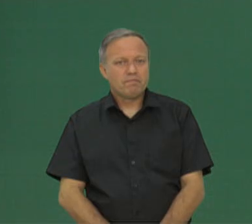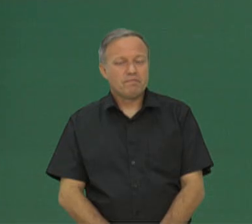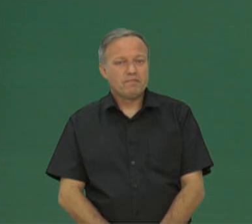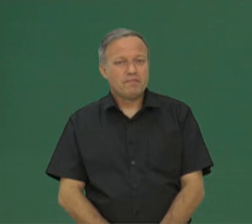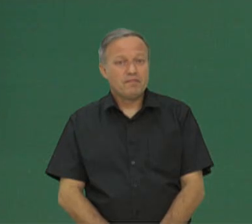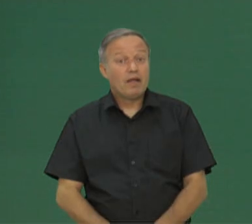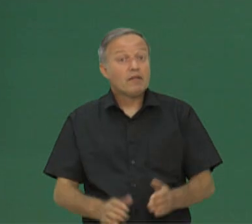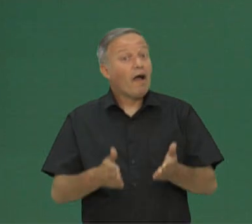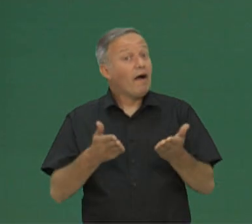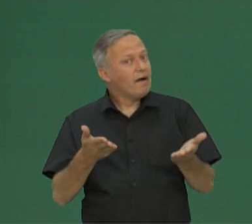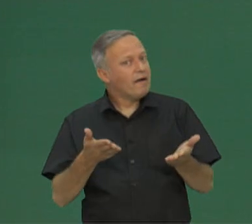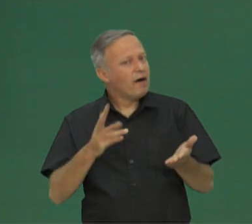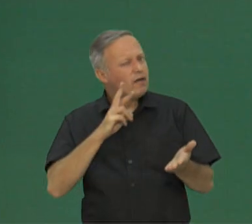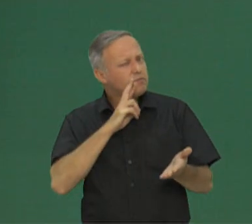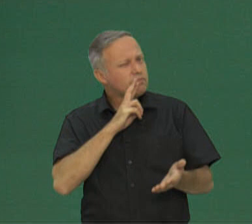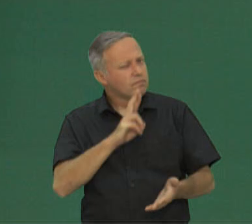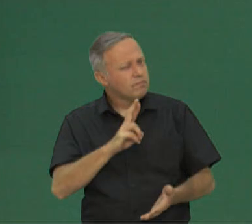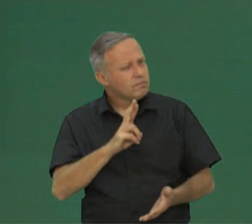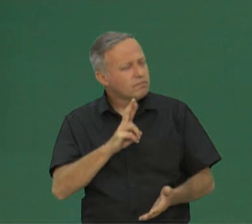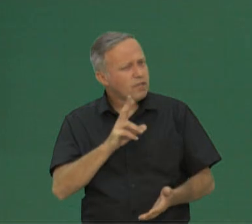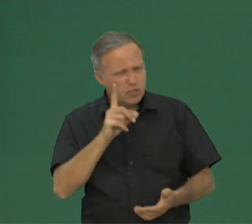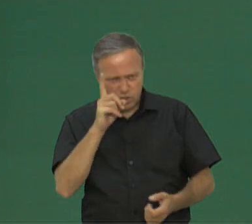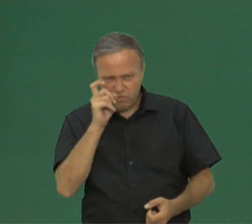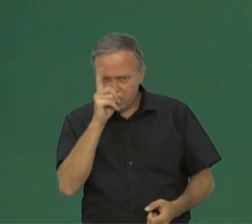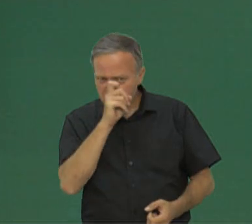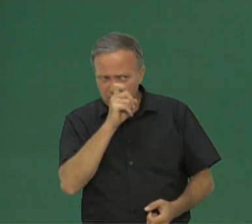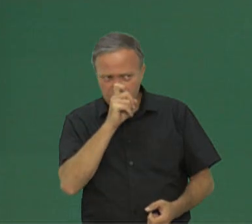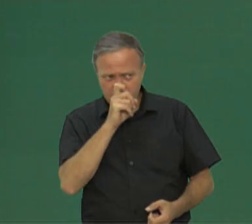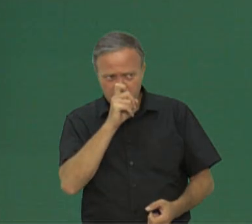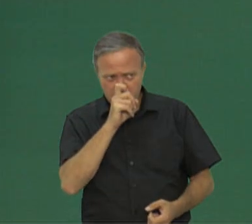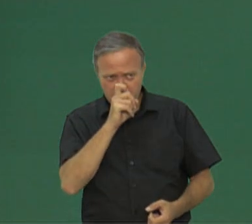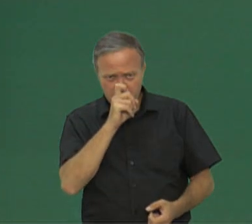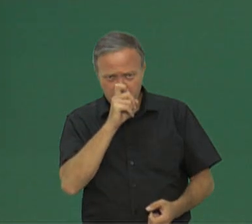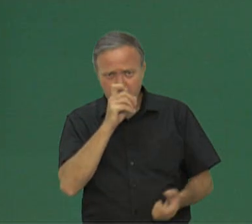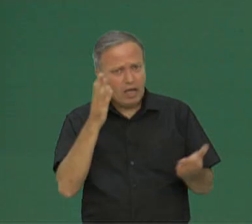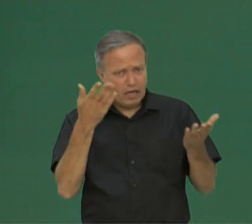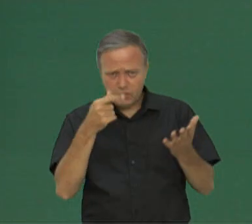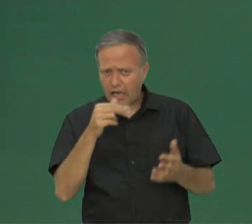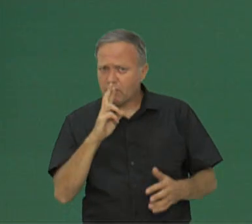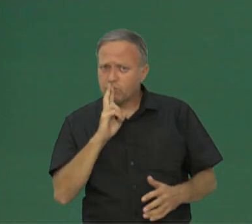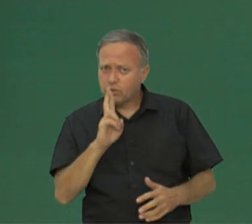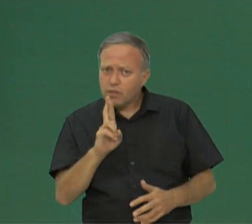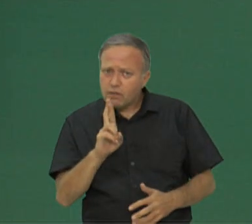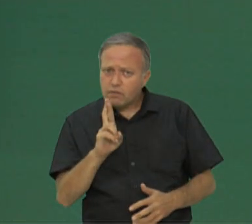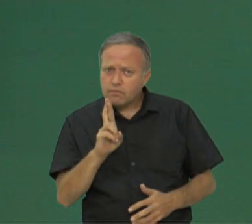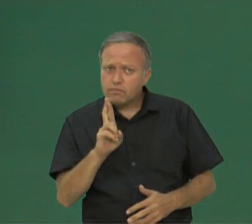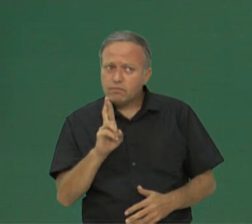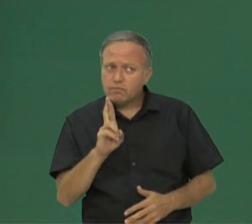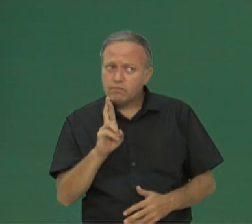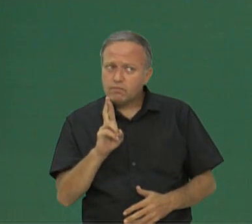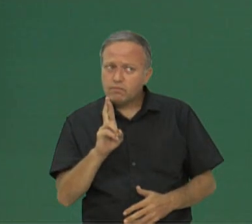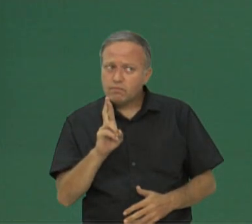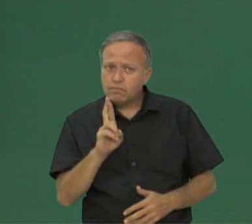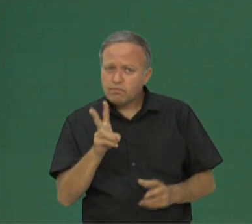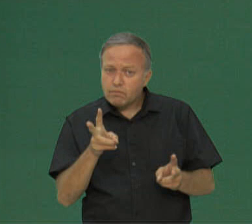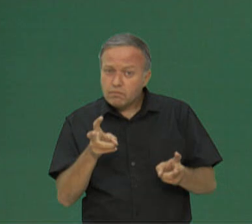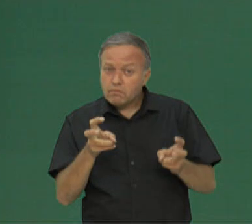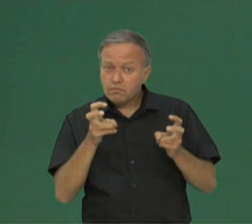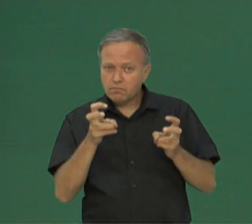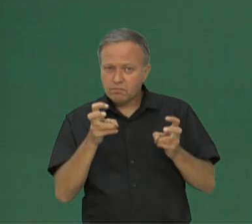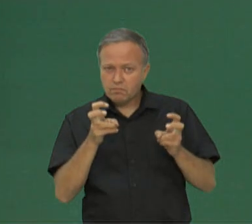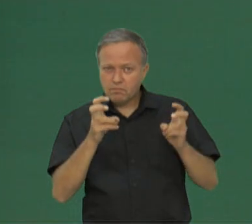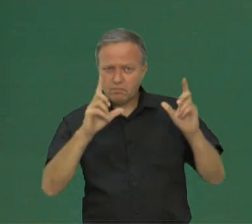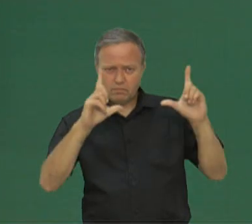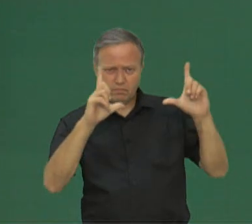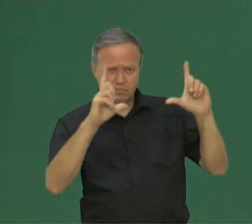daí, galerinha? Responderam? Foi muito difícil? Já de cara fazer uma questão? Observaram bem a